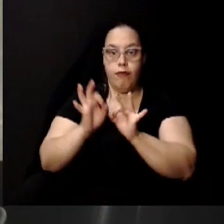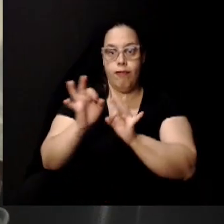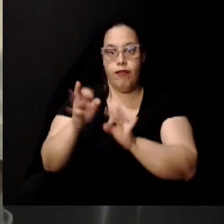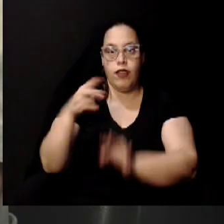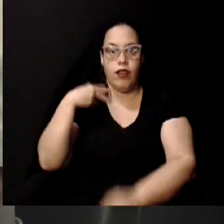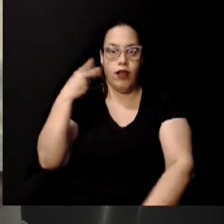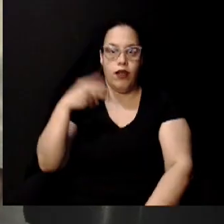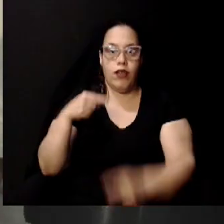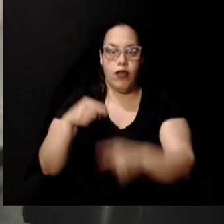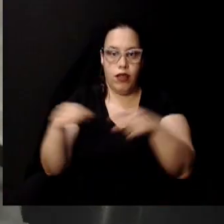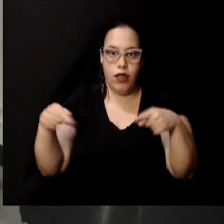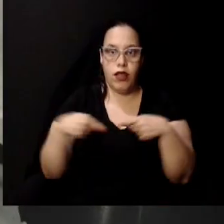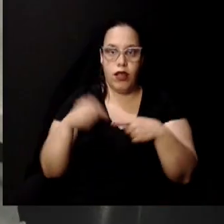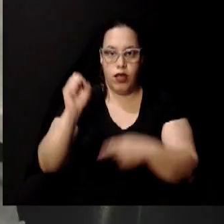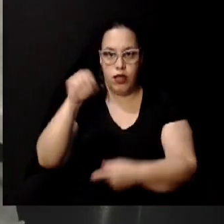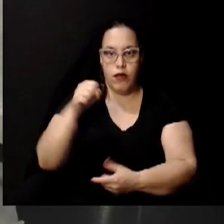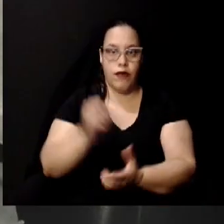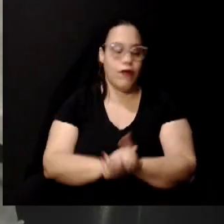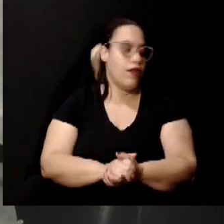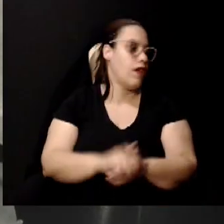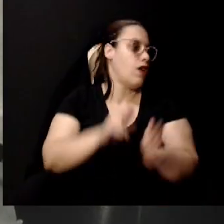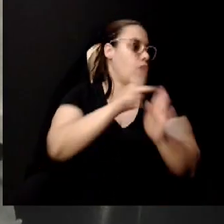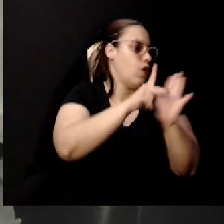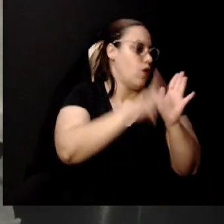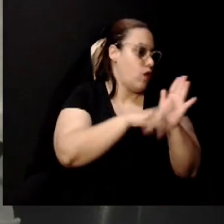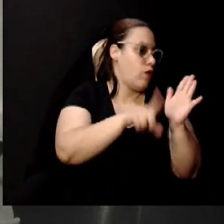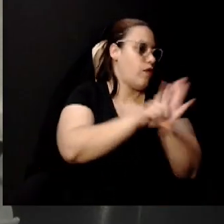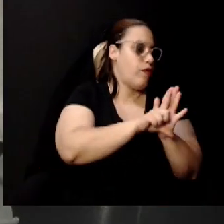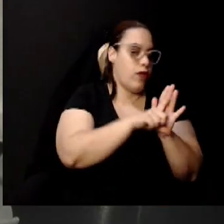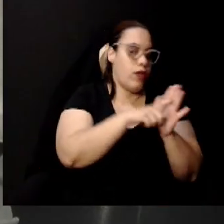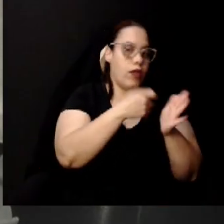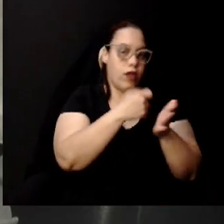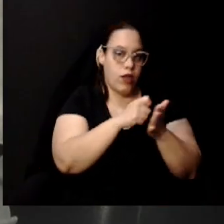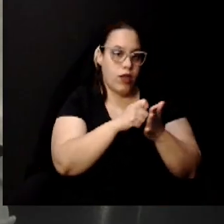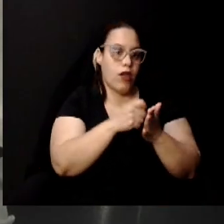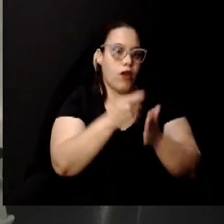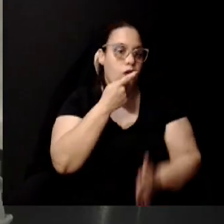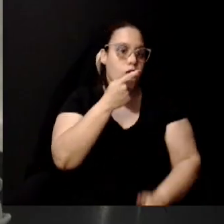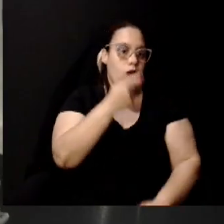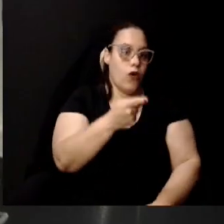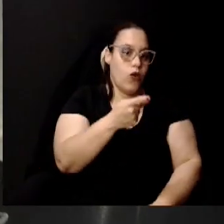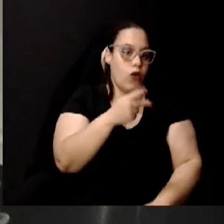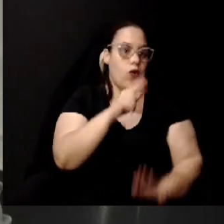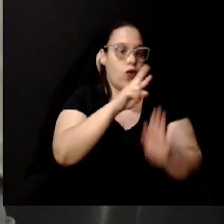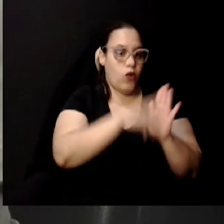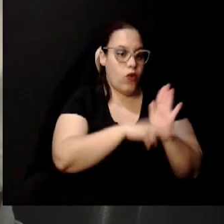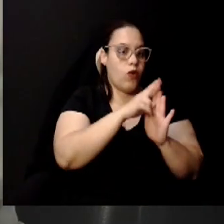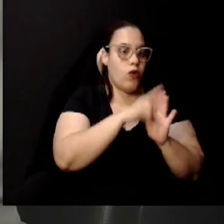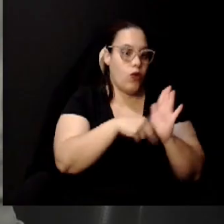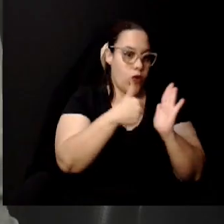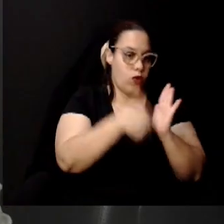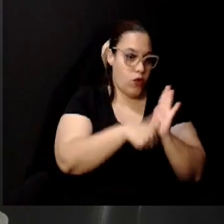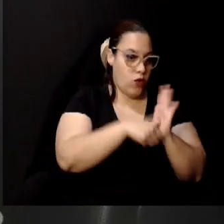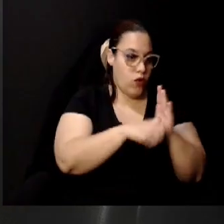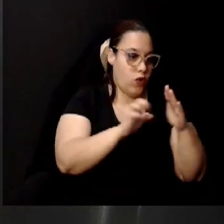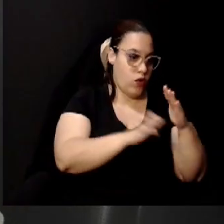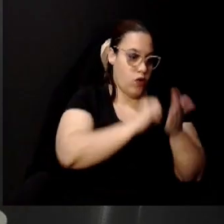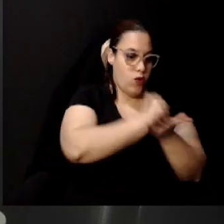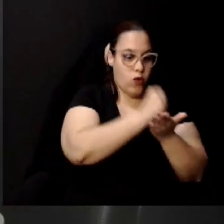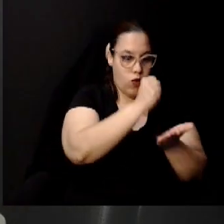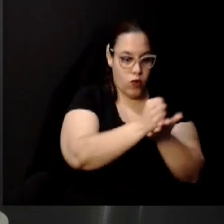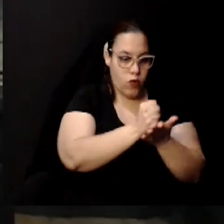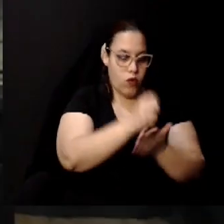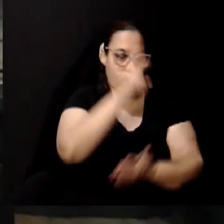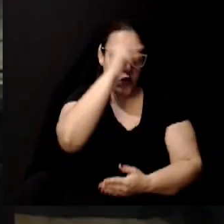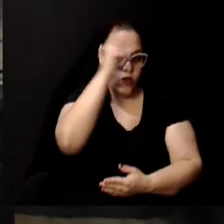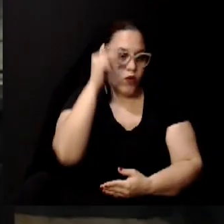isso. Esse é um projeto de lei que a vereadora Mariana Conte citou sobre os critérios de licitação para as empresas contratadas pelo município de Campinas que